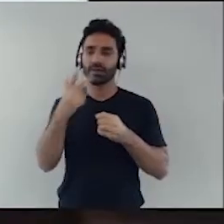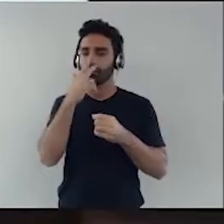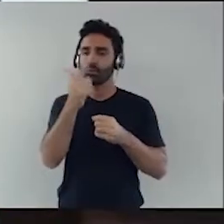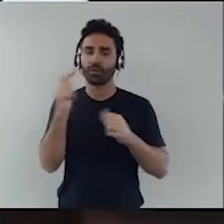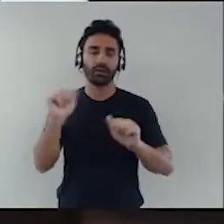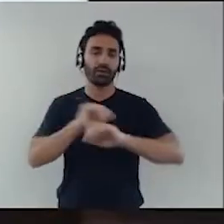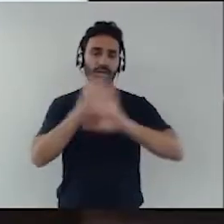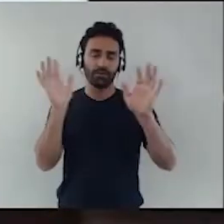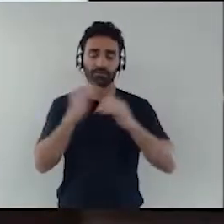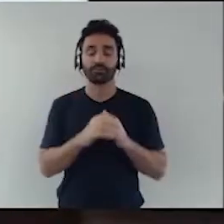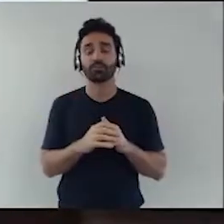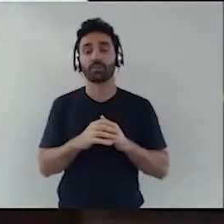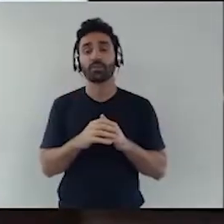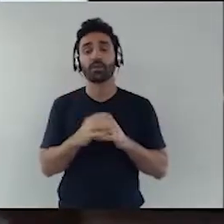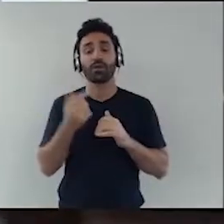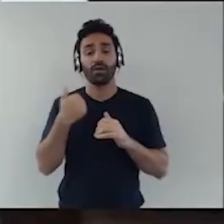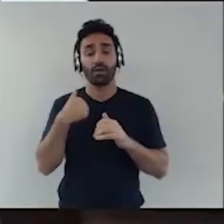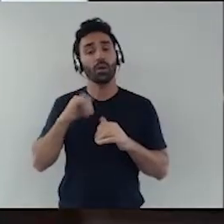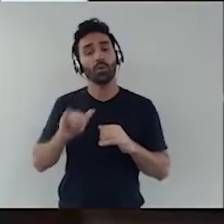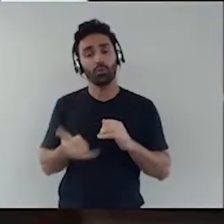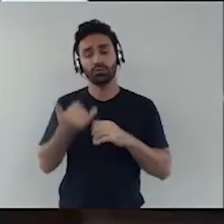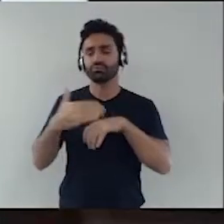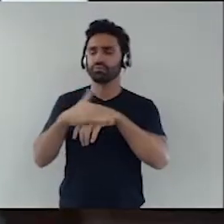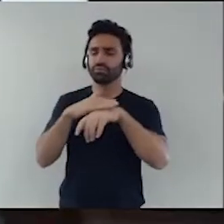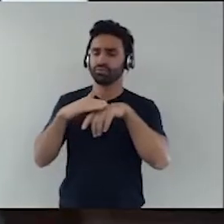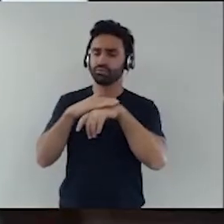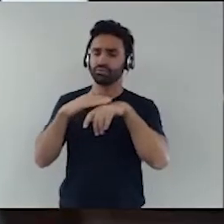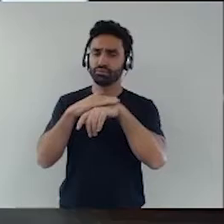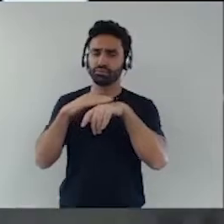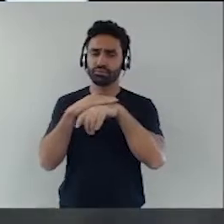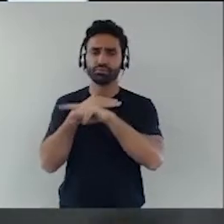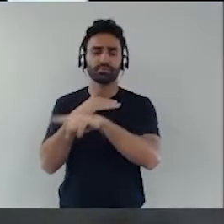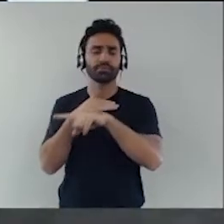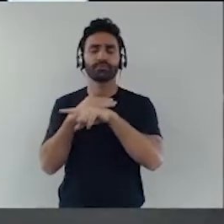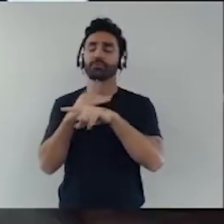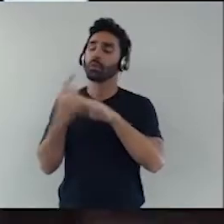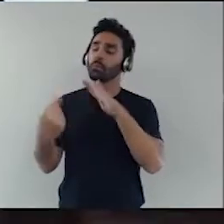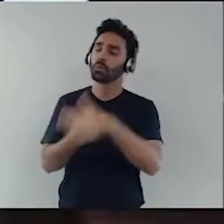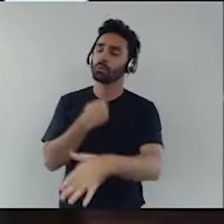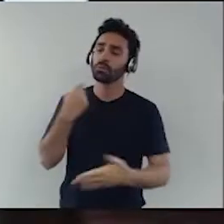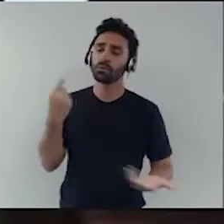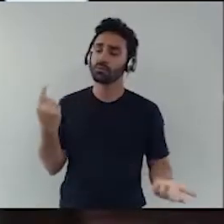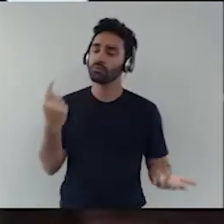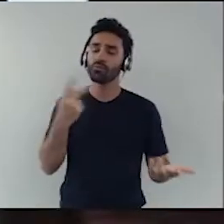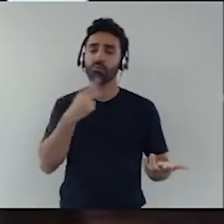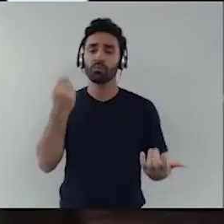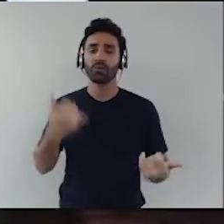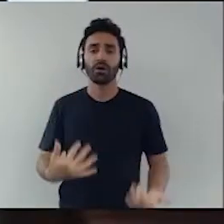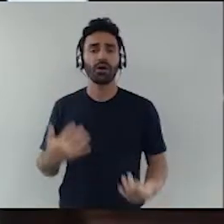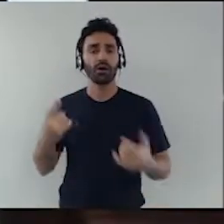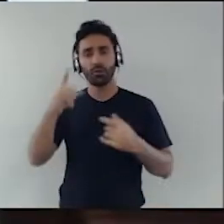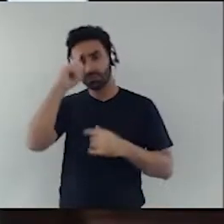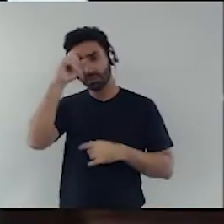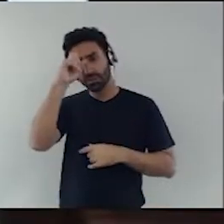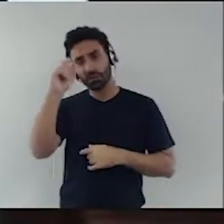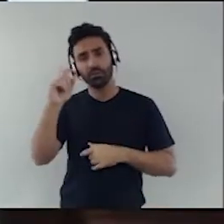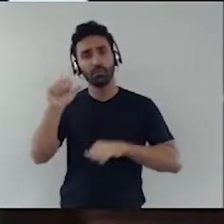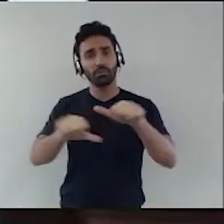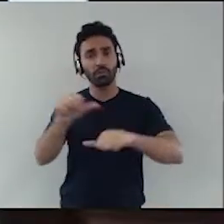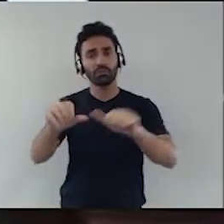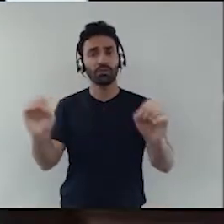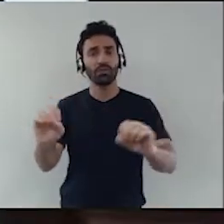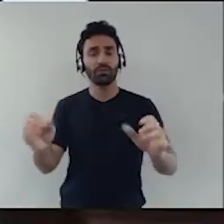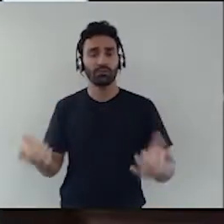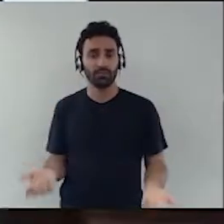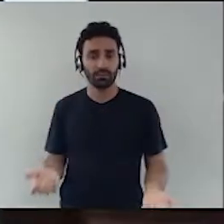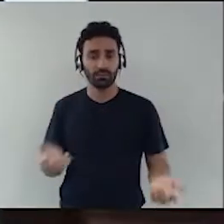pessoa com quem eu tive a oportunidade de conversar, doutor, o hospital não mudou nada. Não mudou nada. Quem